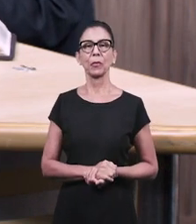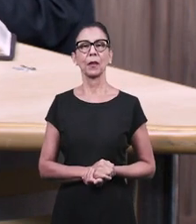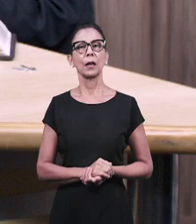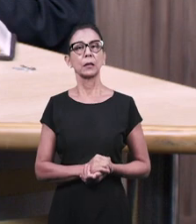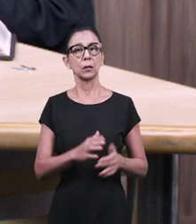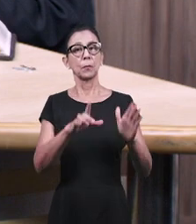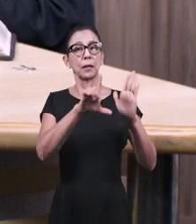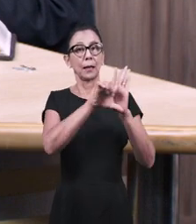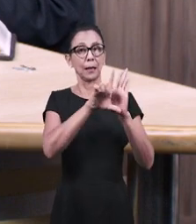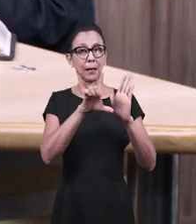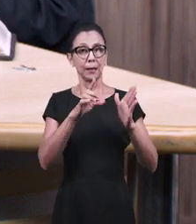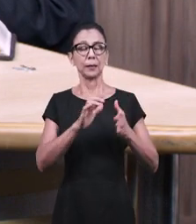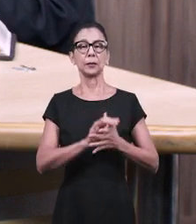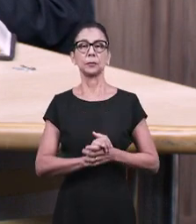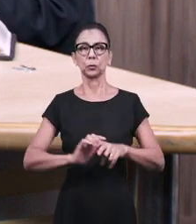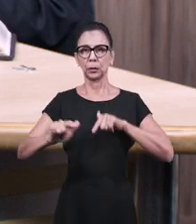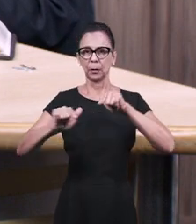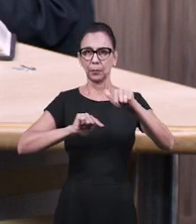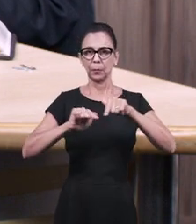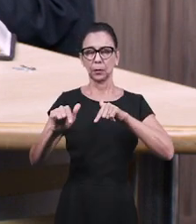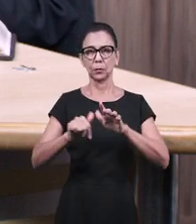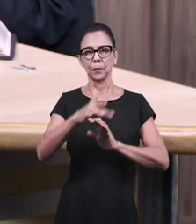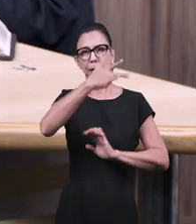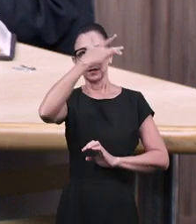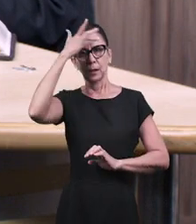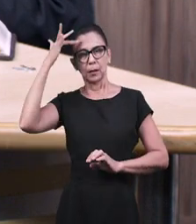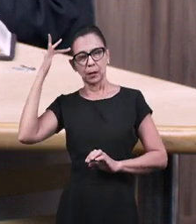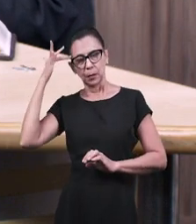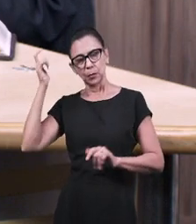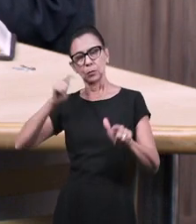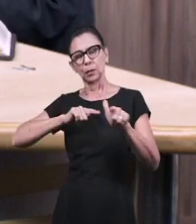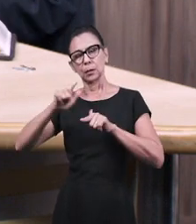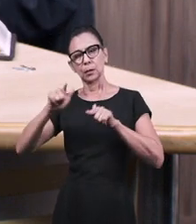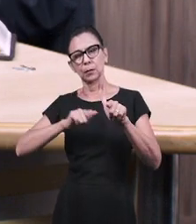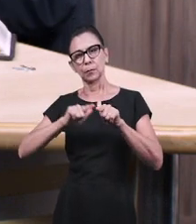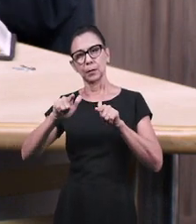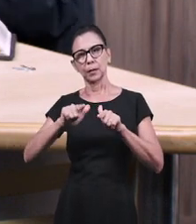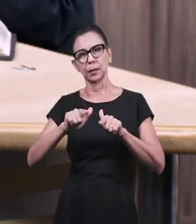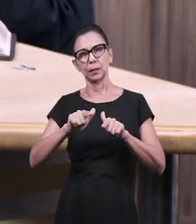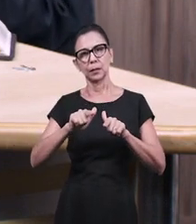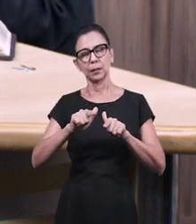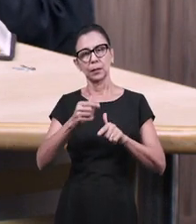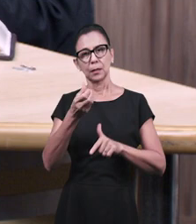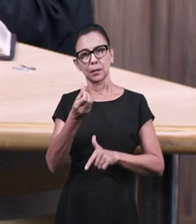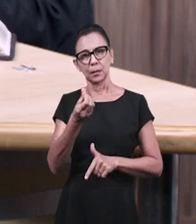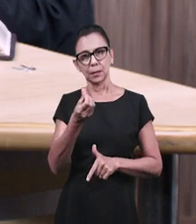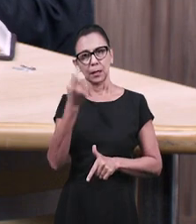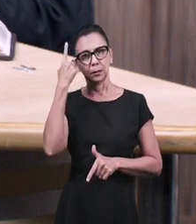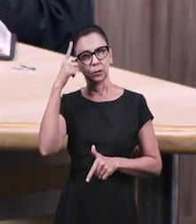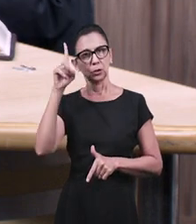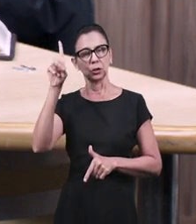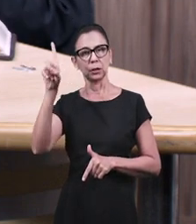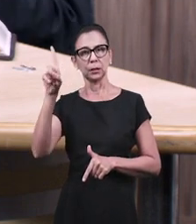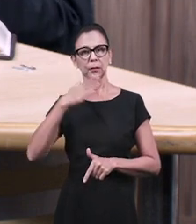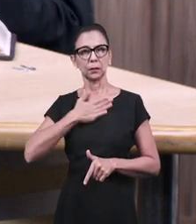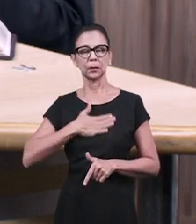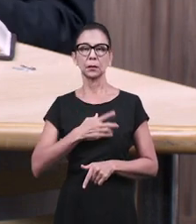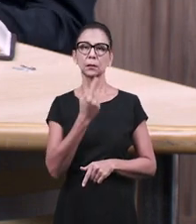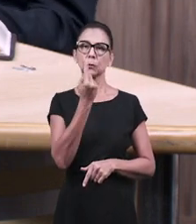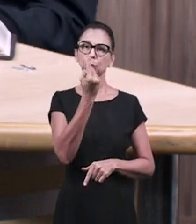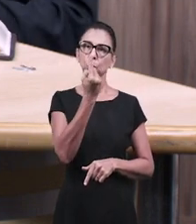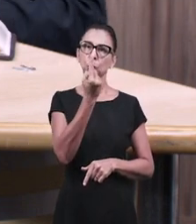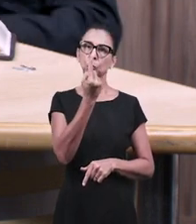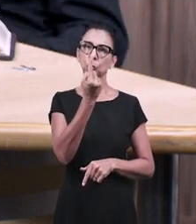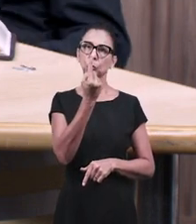trabalha 6 dias, precisa descansar 1 para repor as forças. Não tem nada a ver com a eternidade, não é? É uma